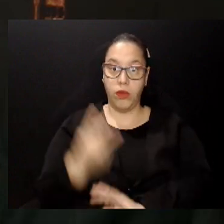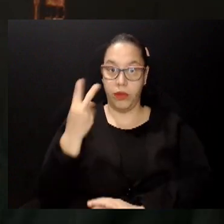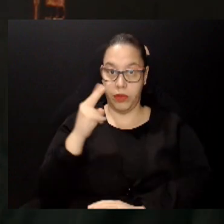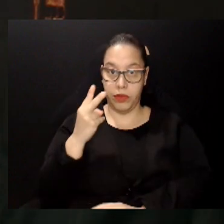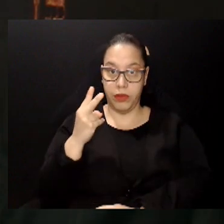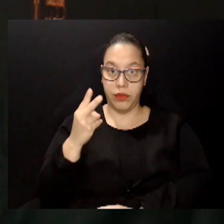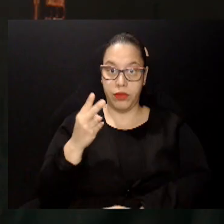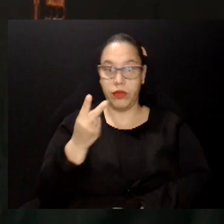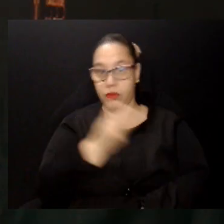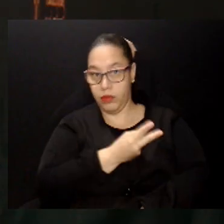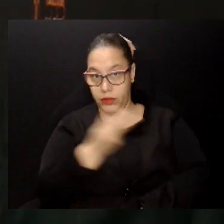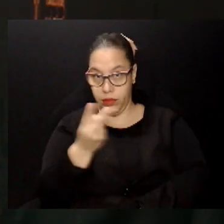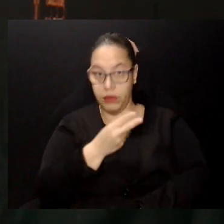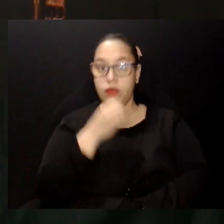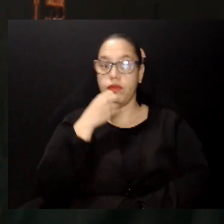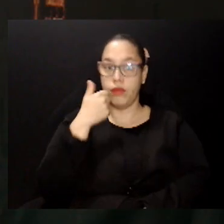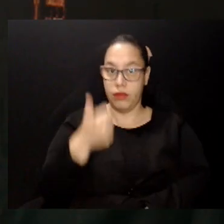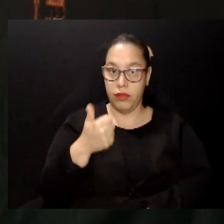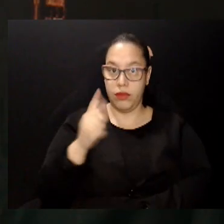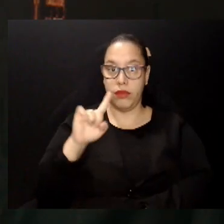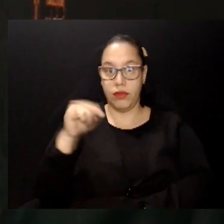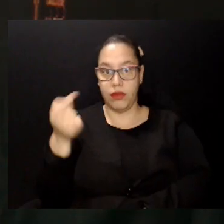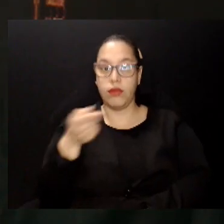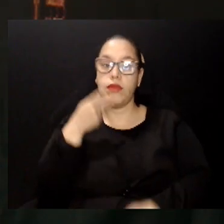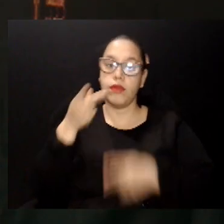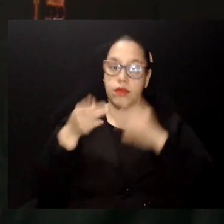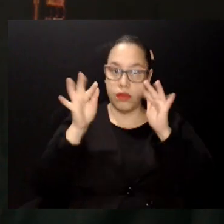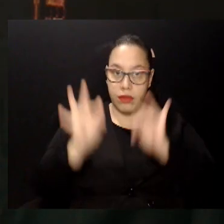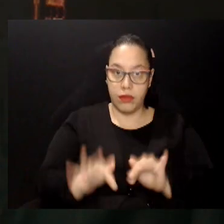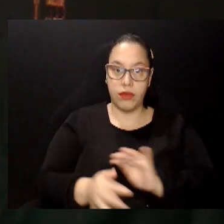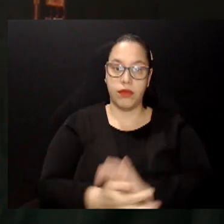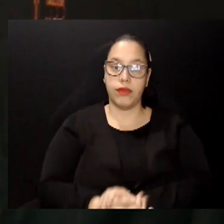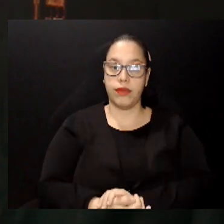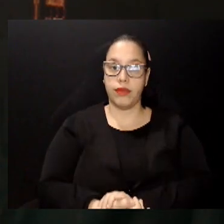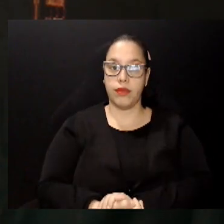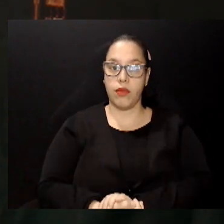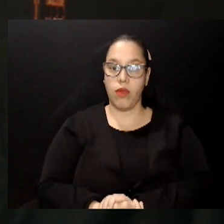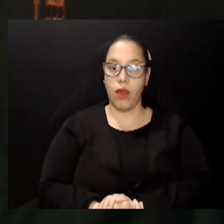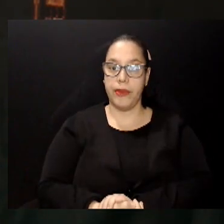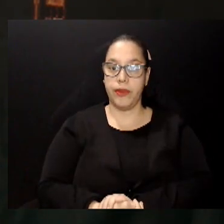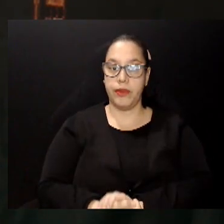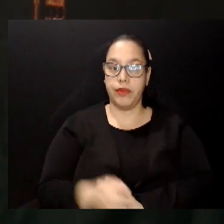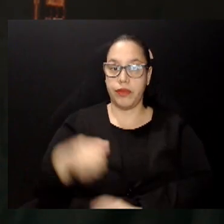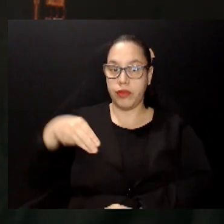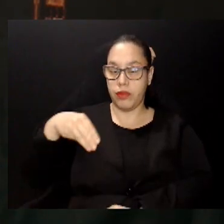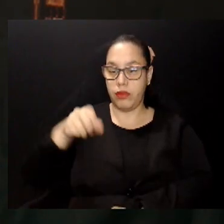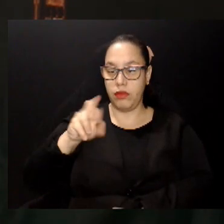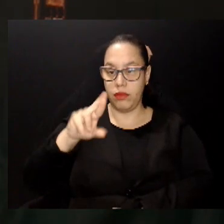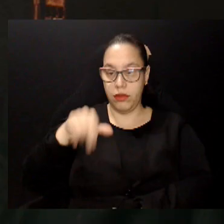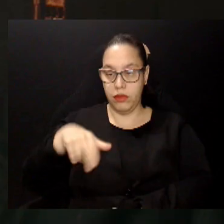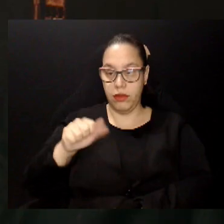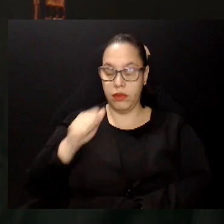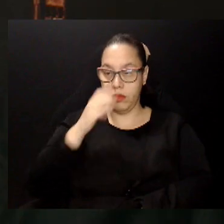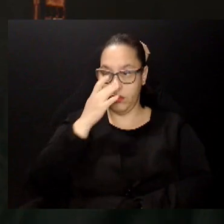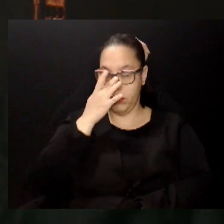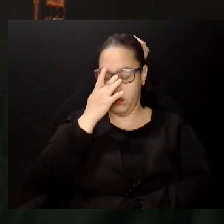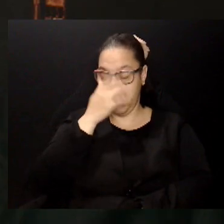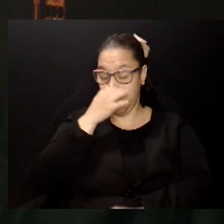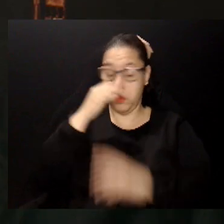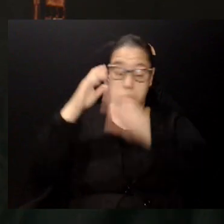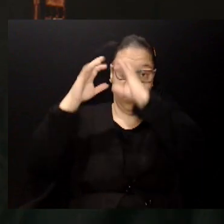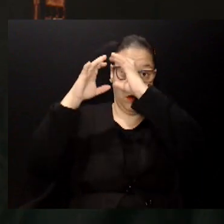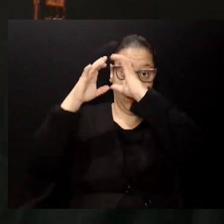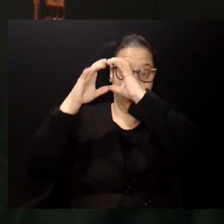um. Muito bem. E depois a gente vai para as considerações finais. A Marina Costa do Jardim Oulina. O cérebro de quem passou a